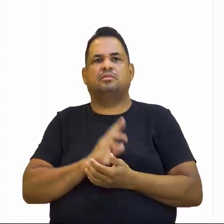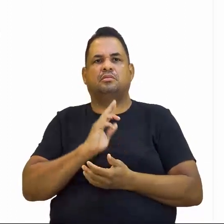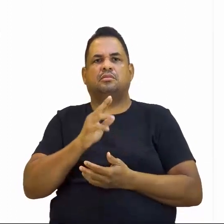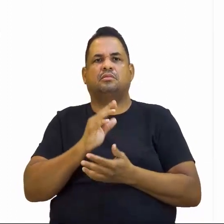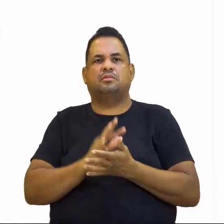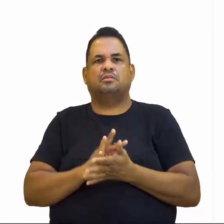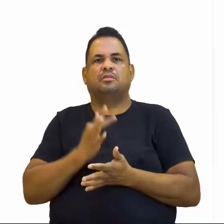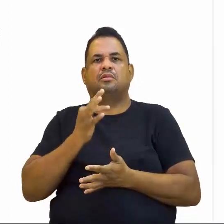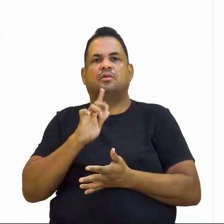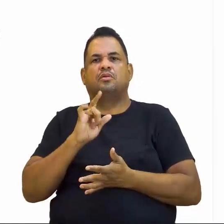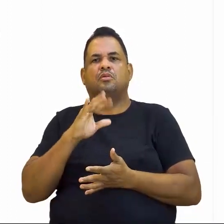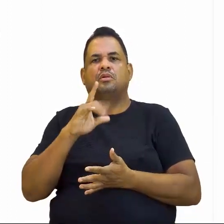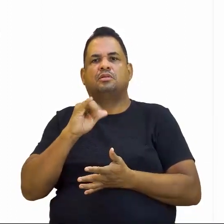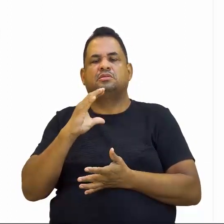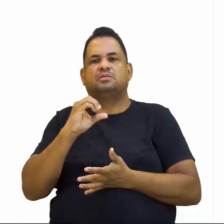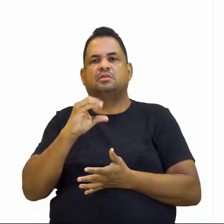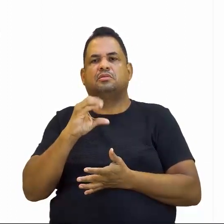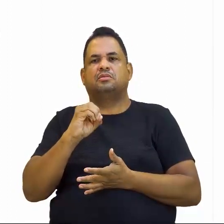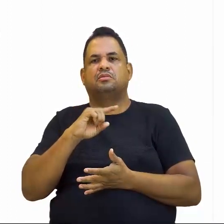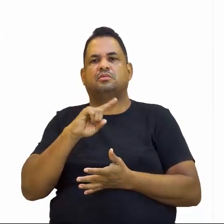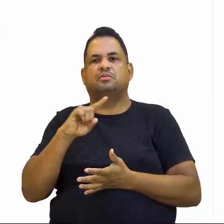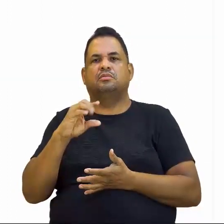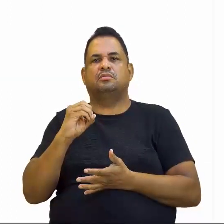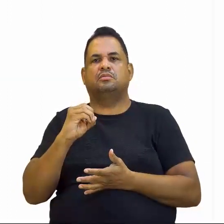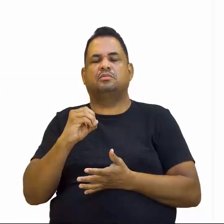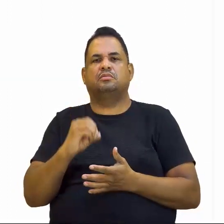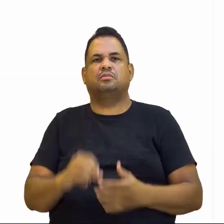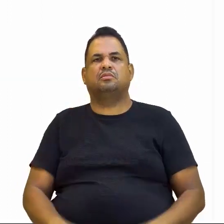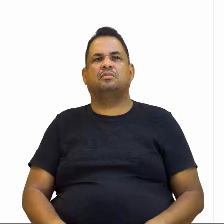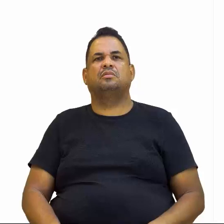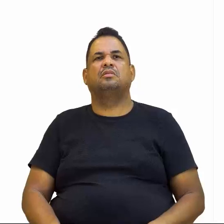de floculação.